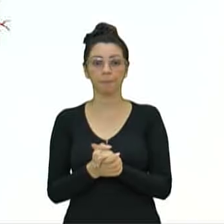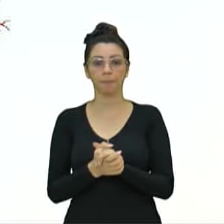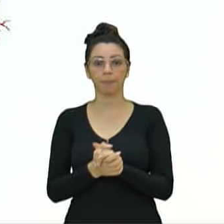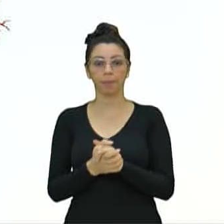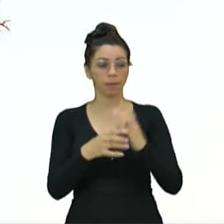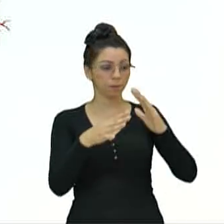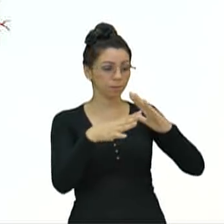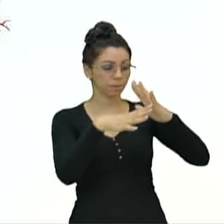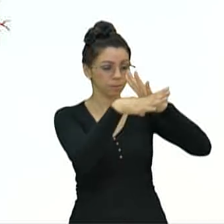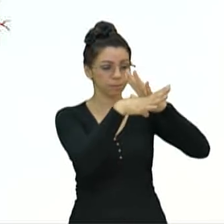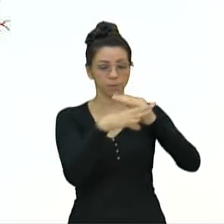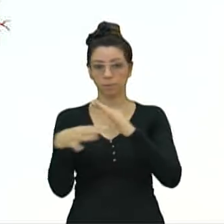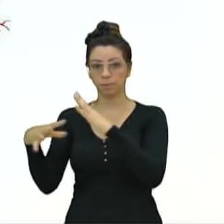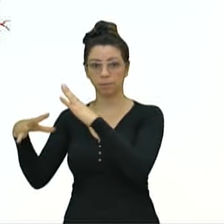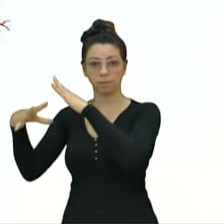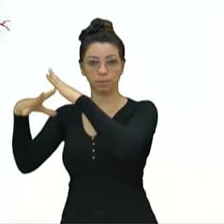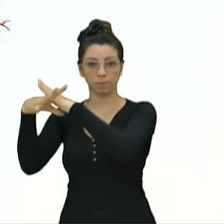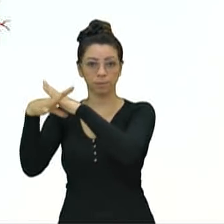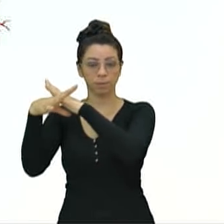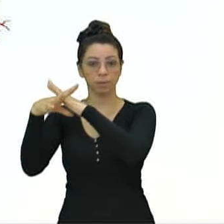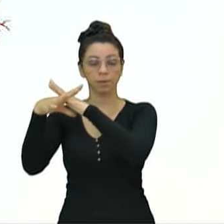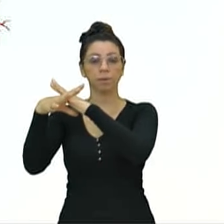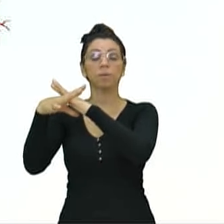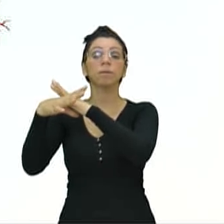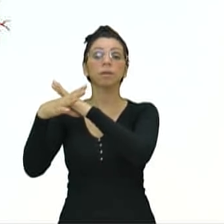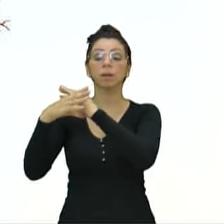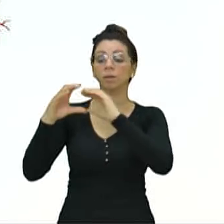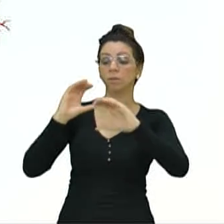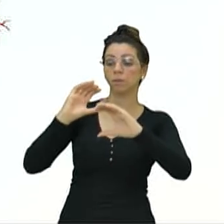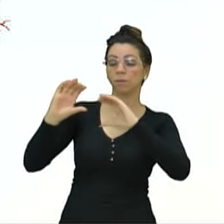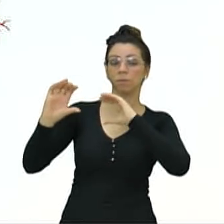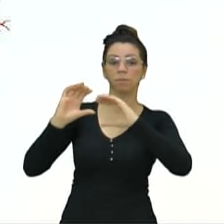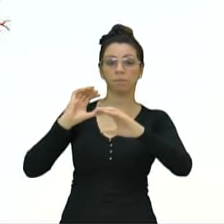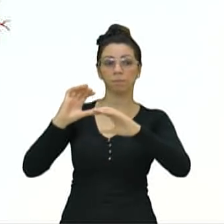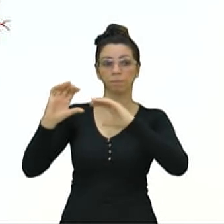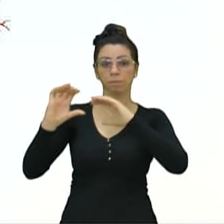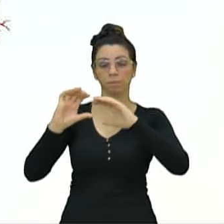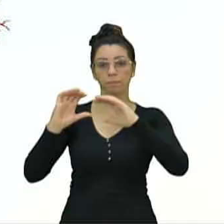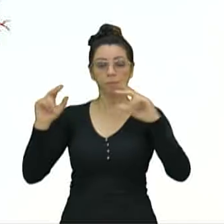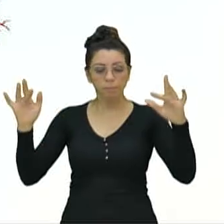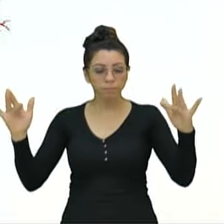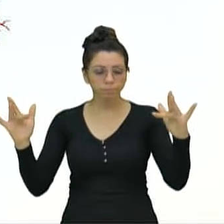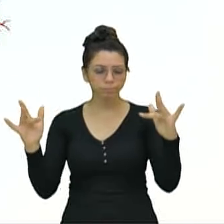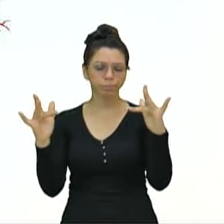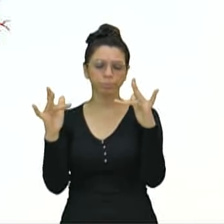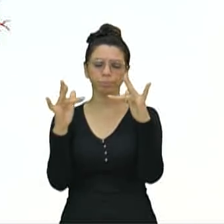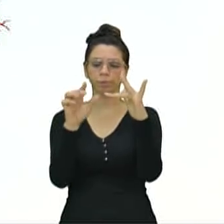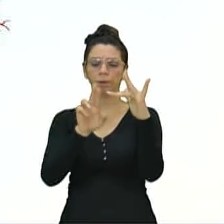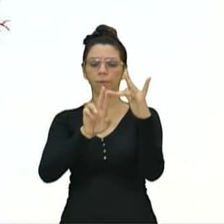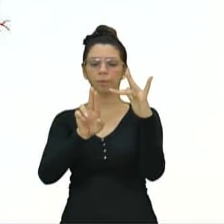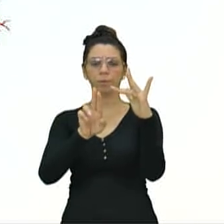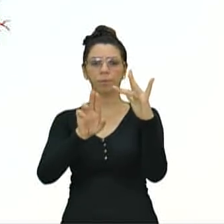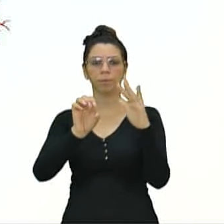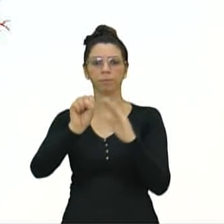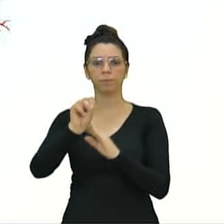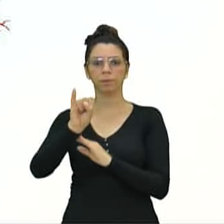um neurônio e outra célula podem se comunicar, nós chamamos de sinapse. Então, sinapse